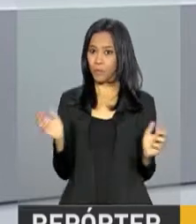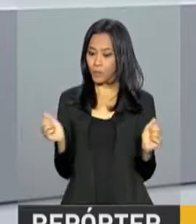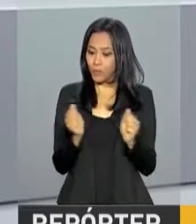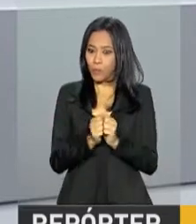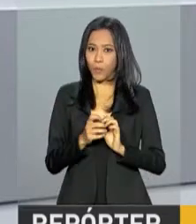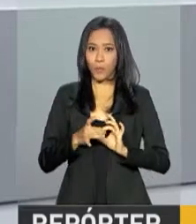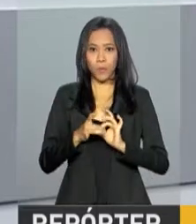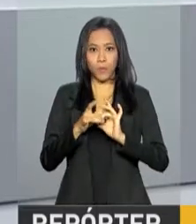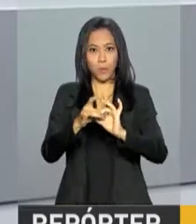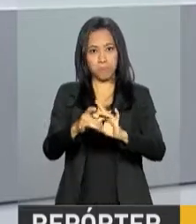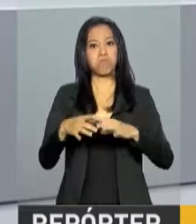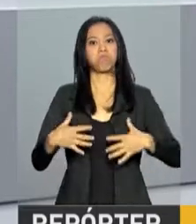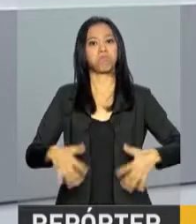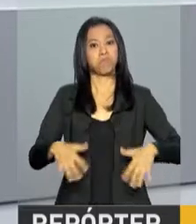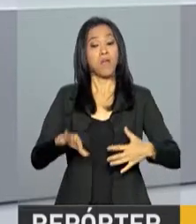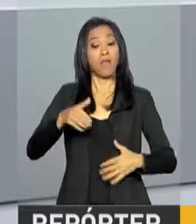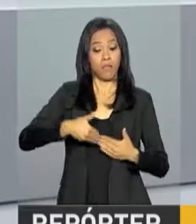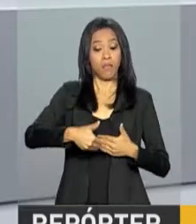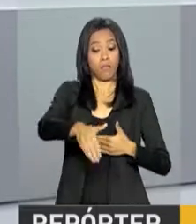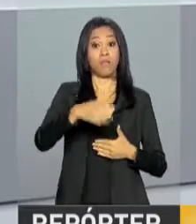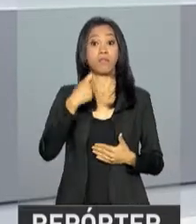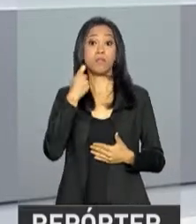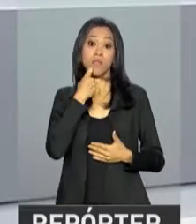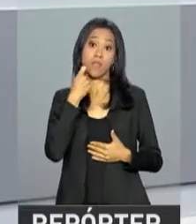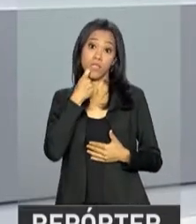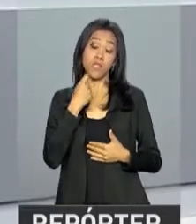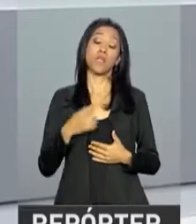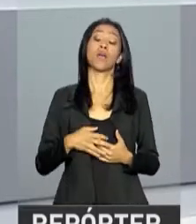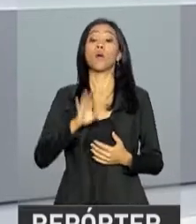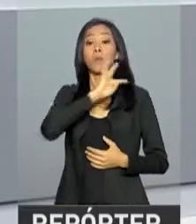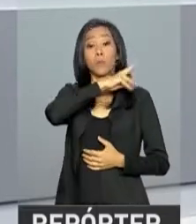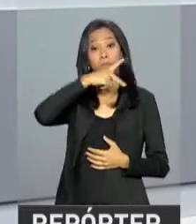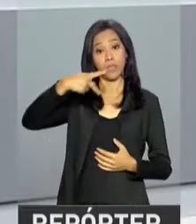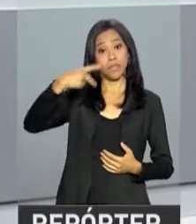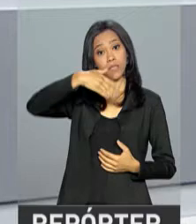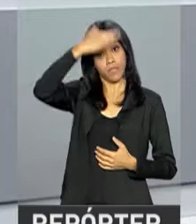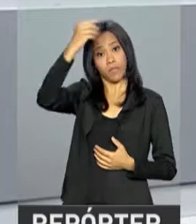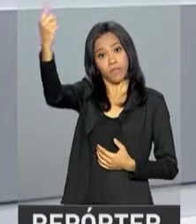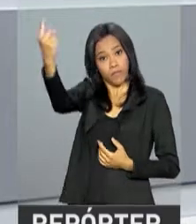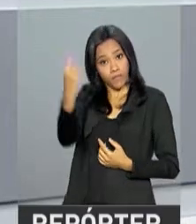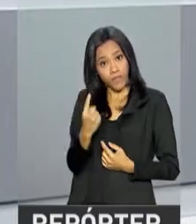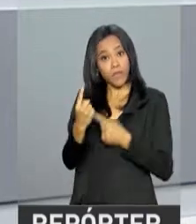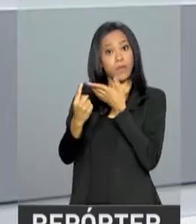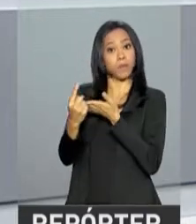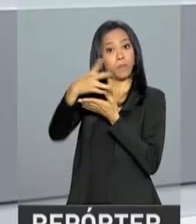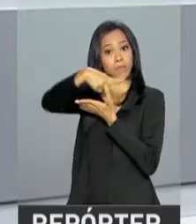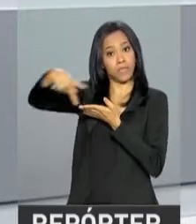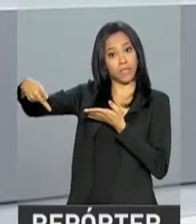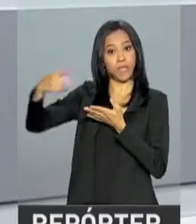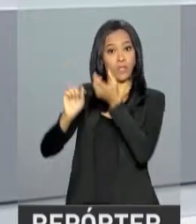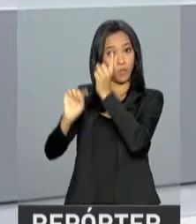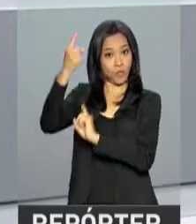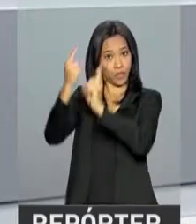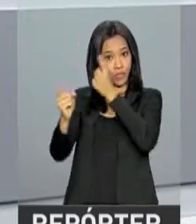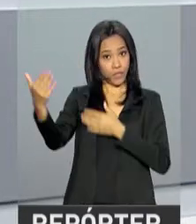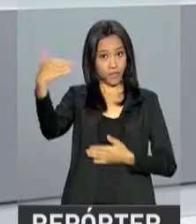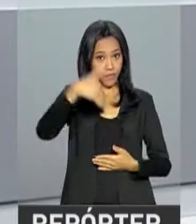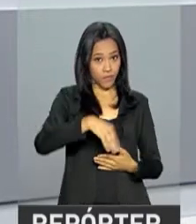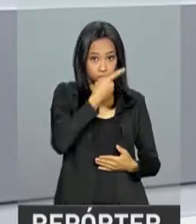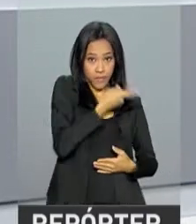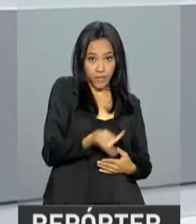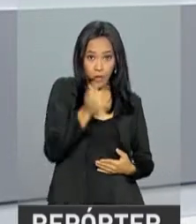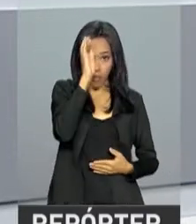sexta-feira o presidente michel temer recebe o presidente do chile sebastián pinheira em visita oficial os dois países são parceiros